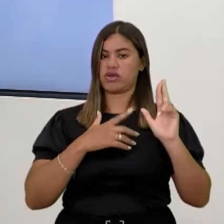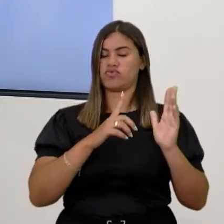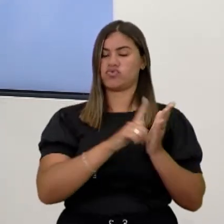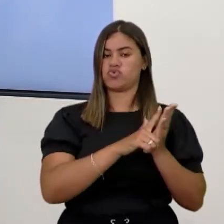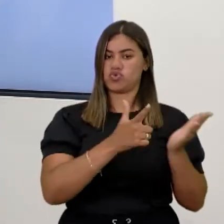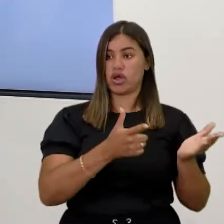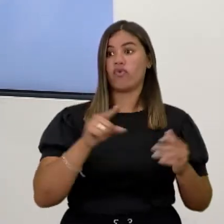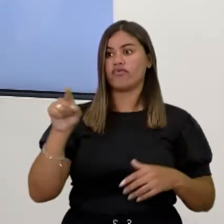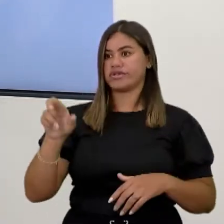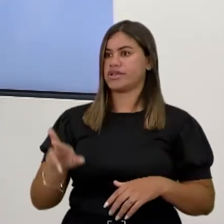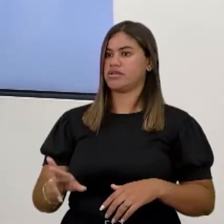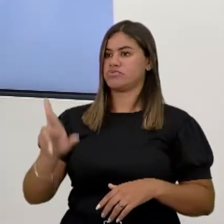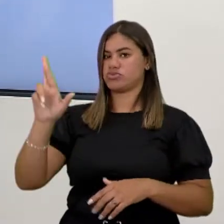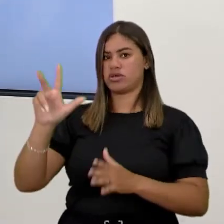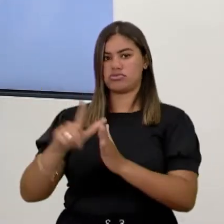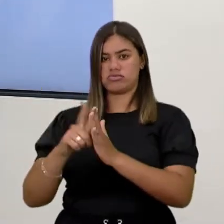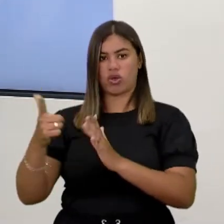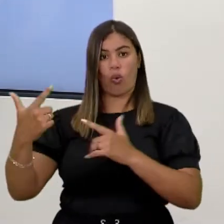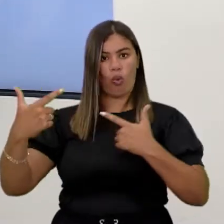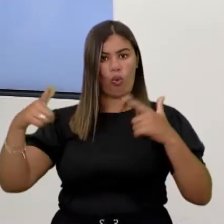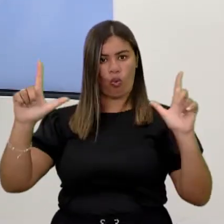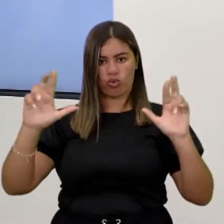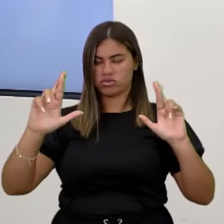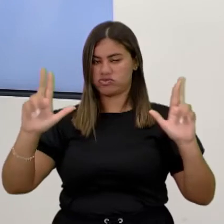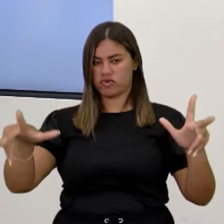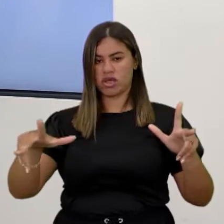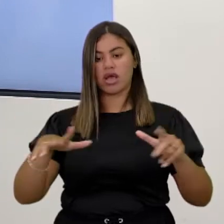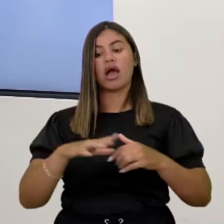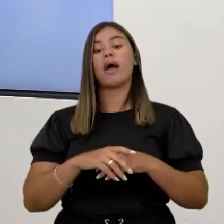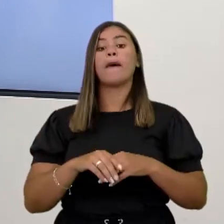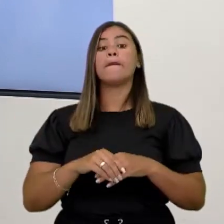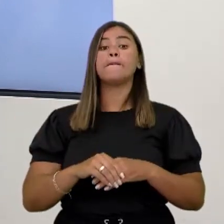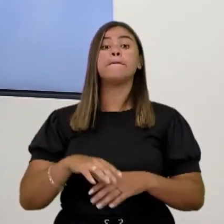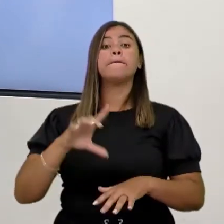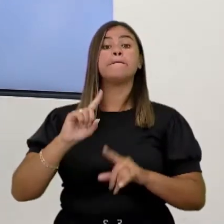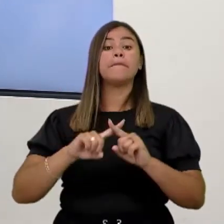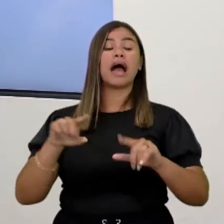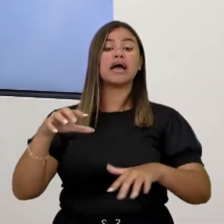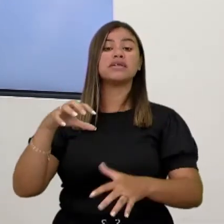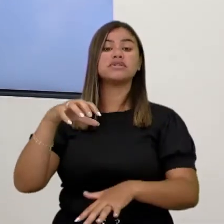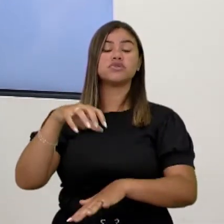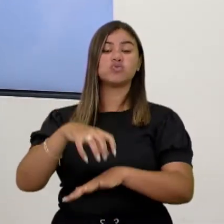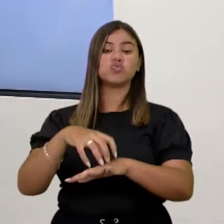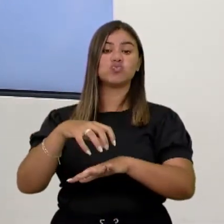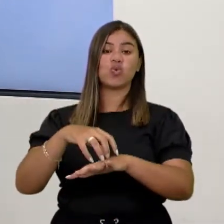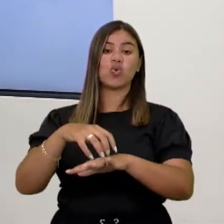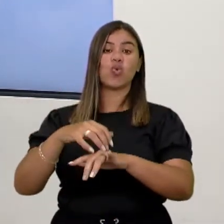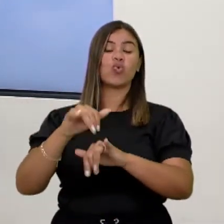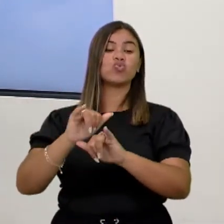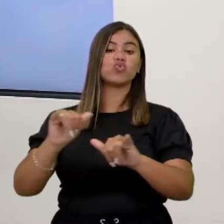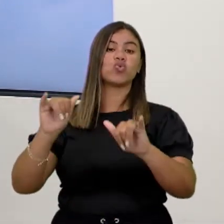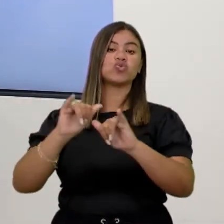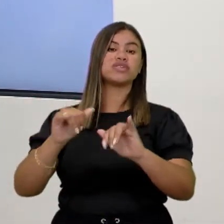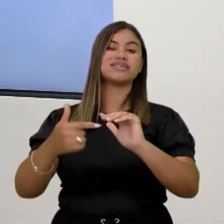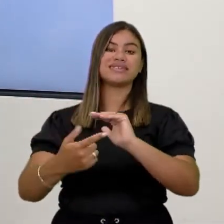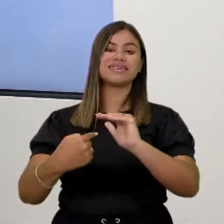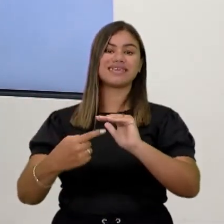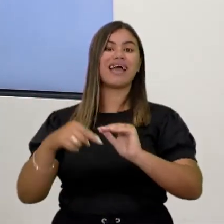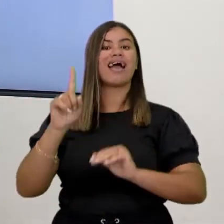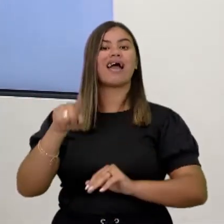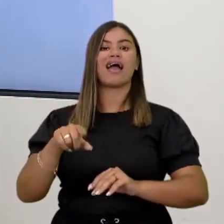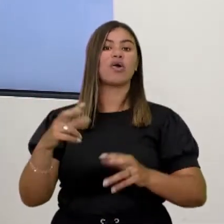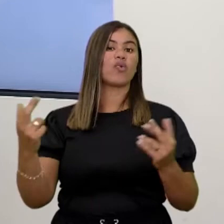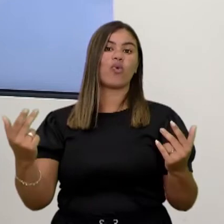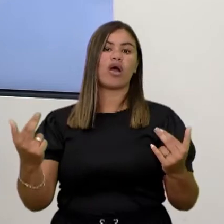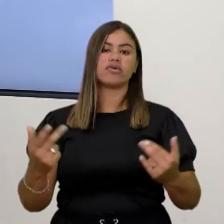aí o que acontece? A gente tem a mesma agência de notícias, somos clientes da mesma